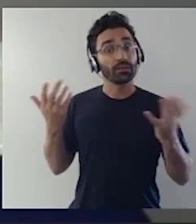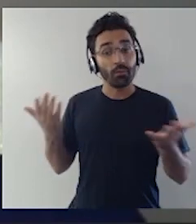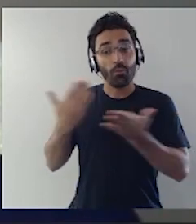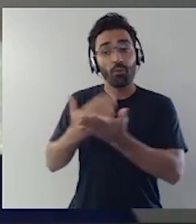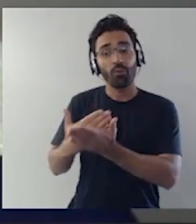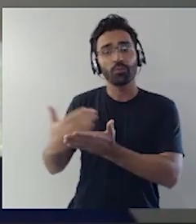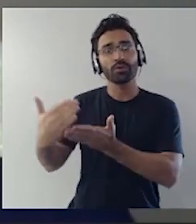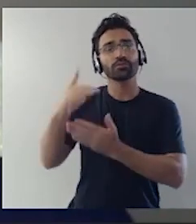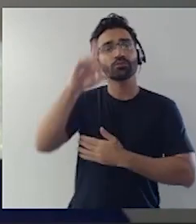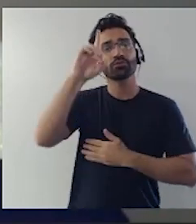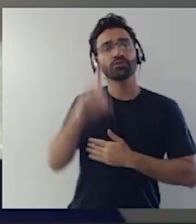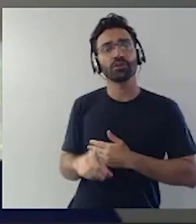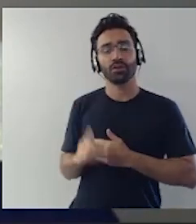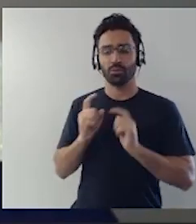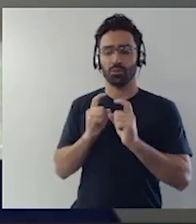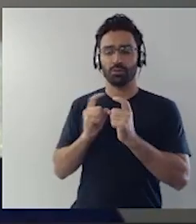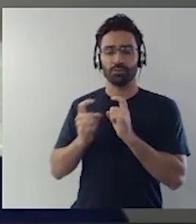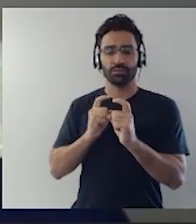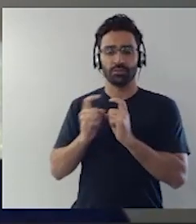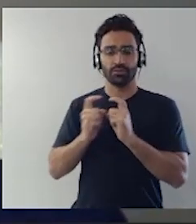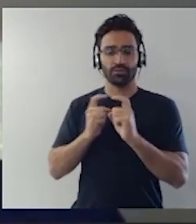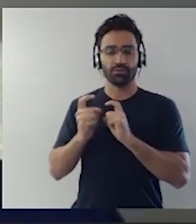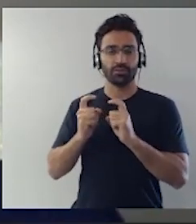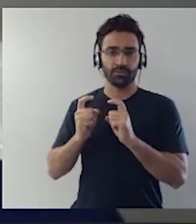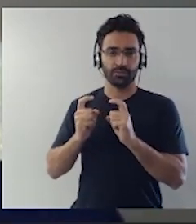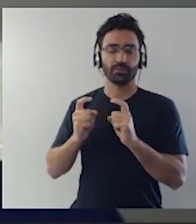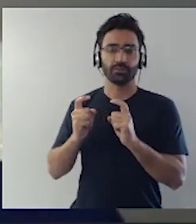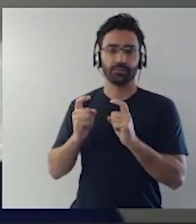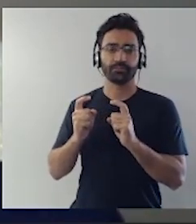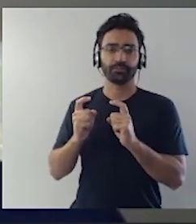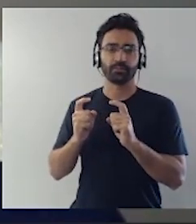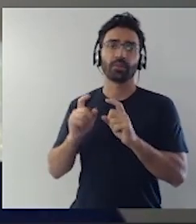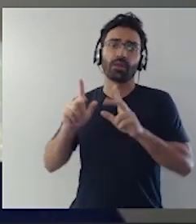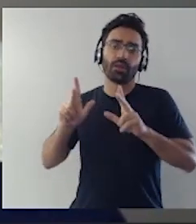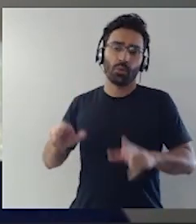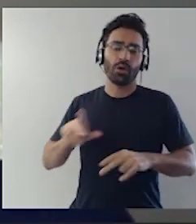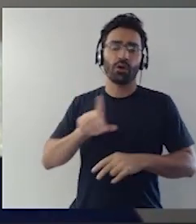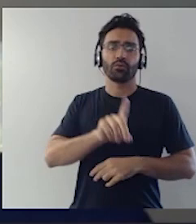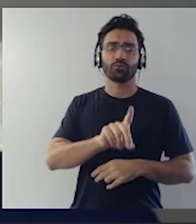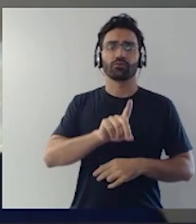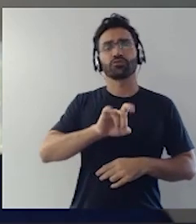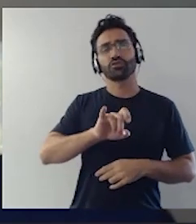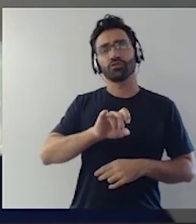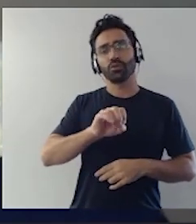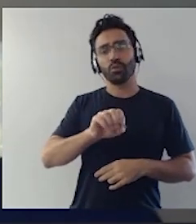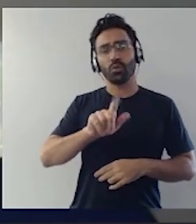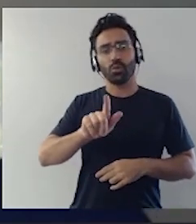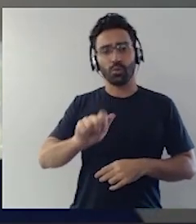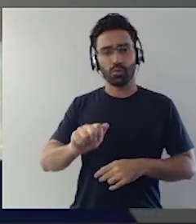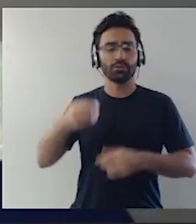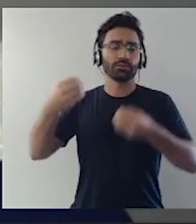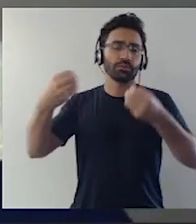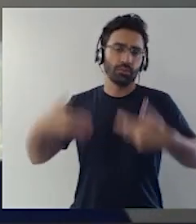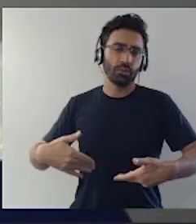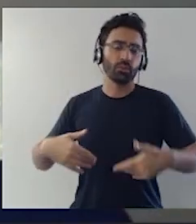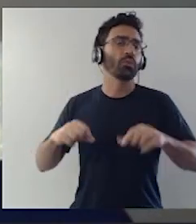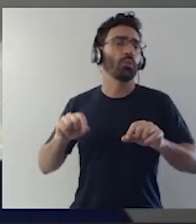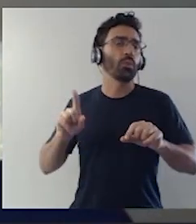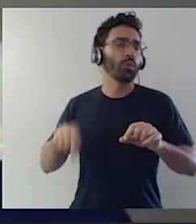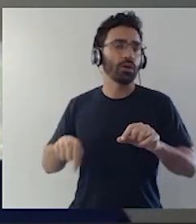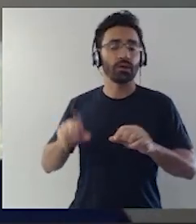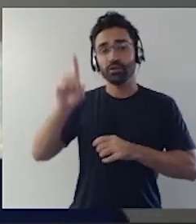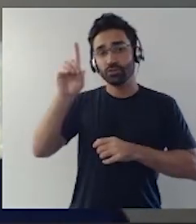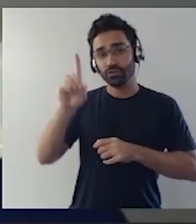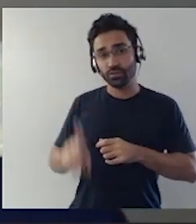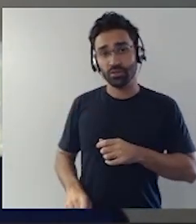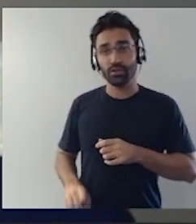uma definição do direito administrativo, nas palavras do Diogo de Freitas Amaral, como sendo um conjunto de normas de direito